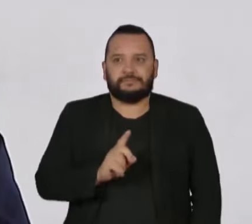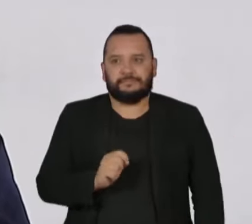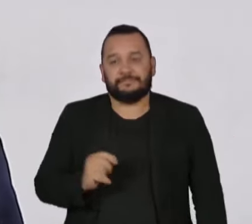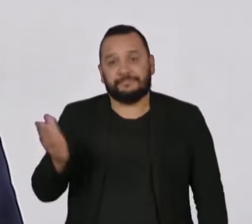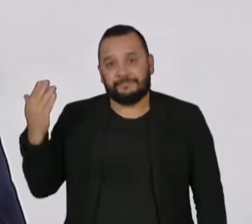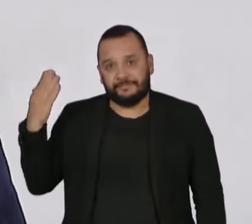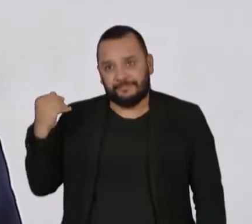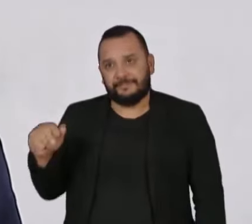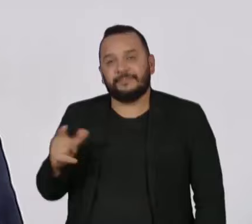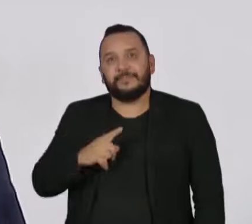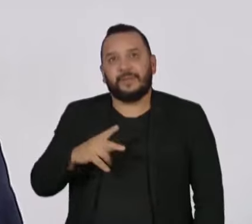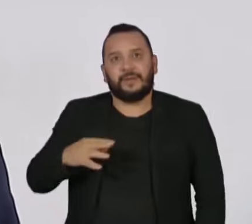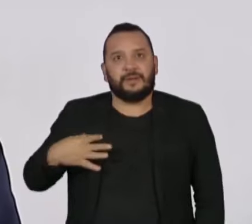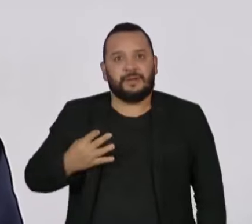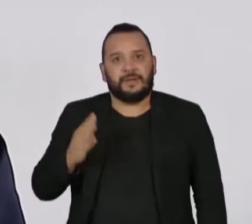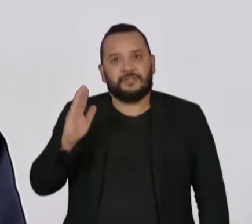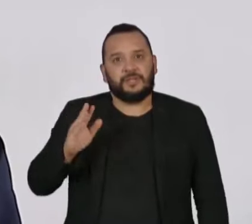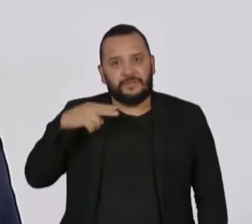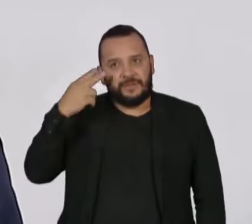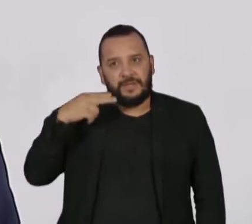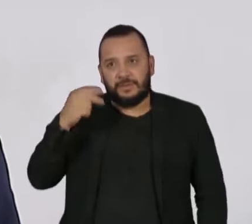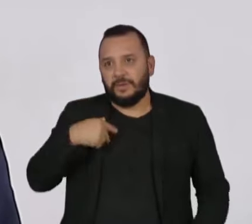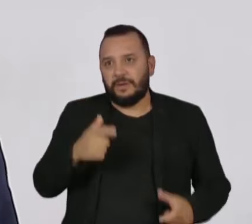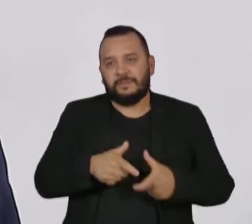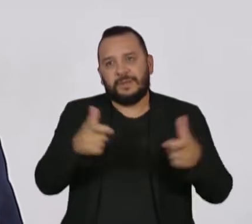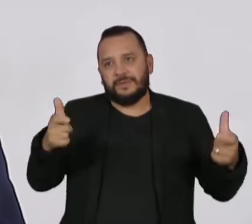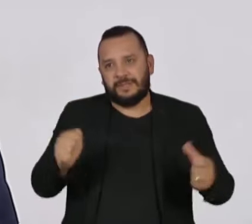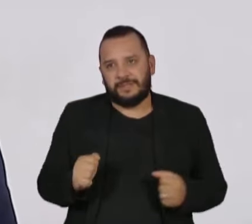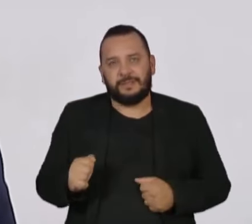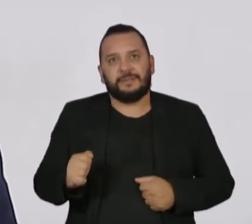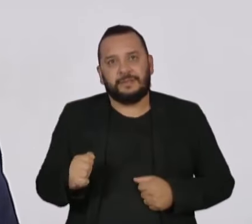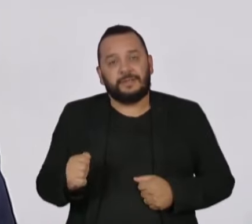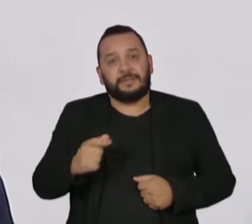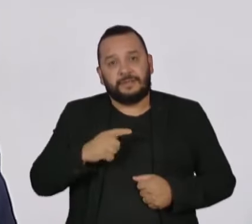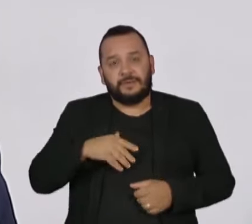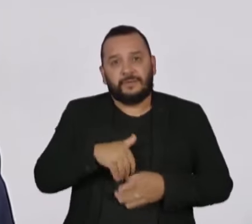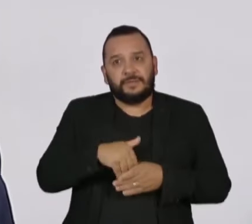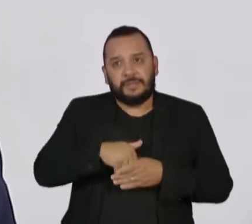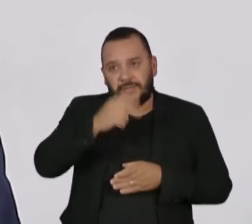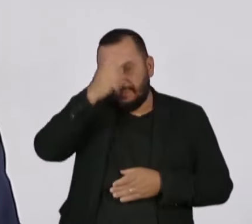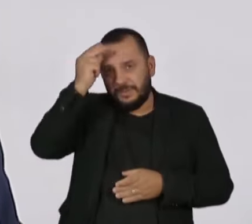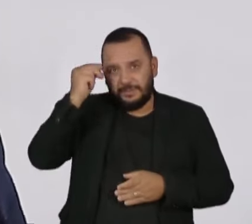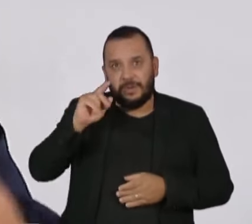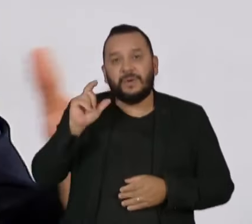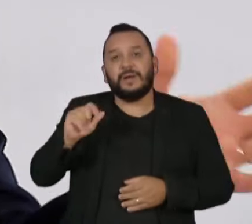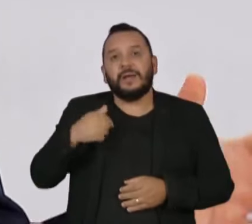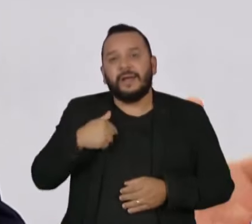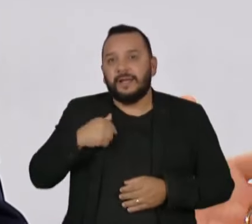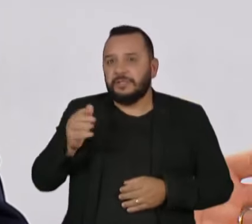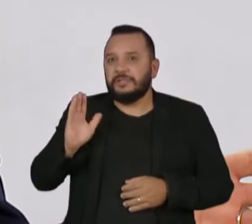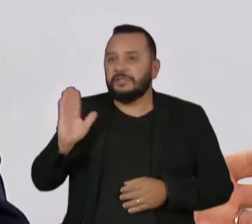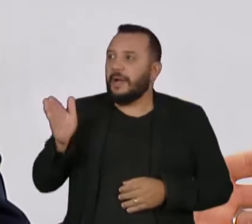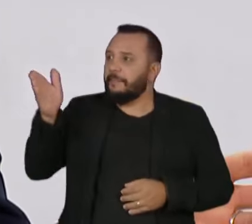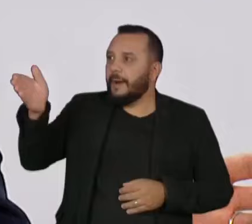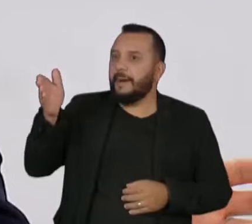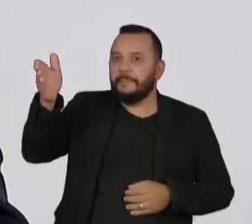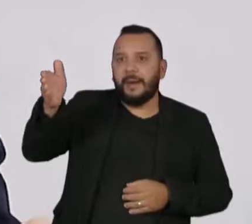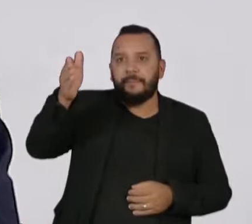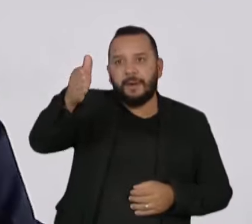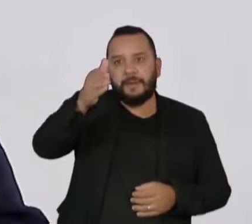tinha o maior número de candidatos a vereador e nós sabemos que no eleição Municipal quem faz a boca de urna são os vereadores